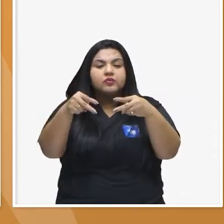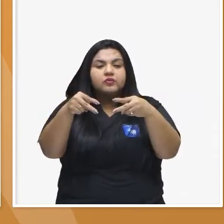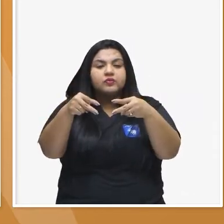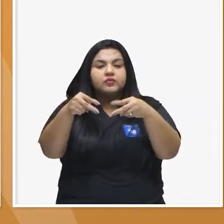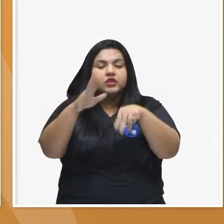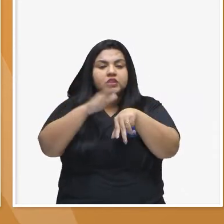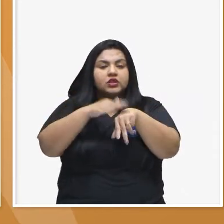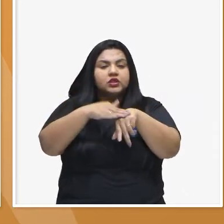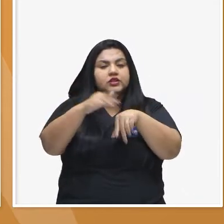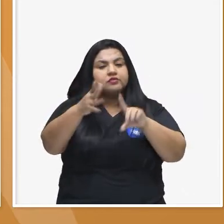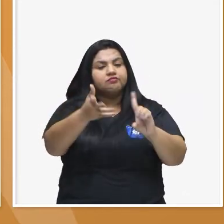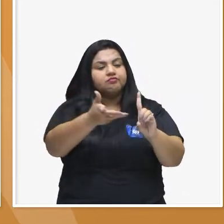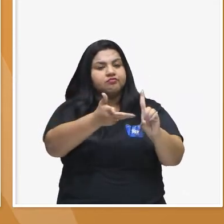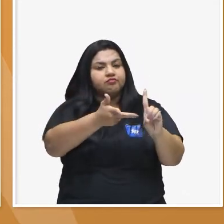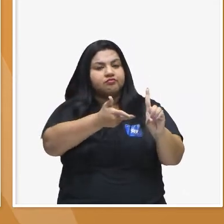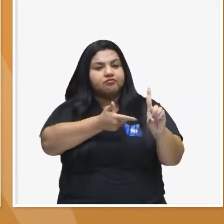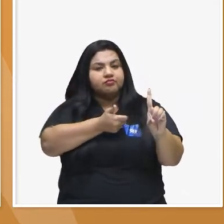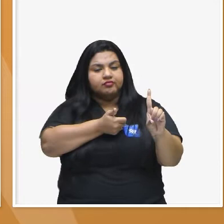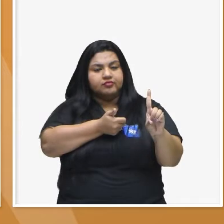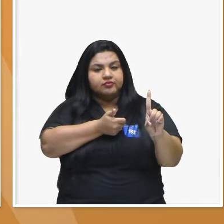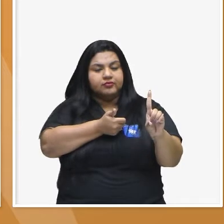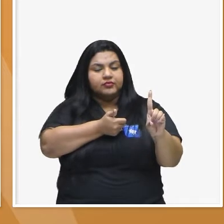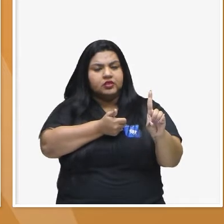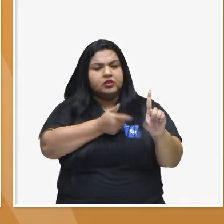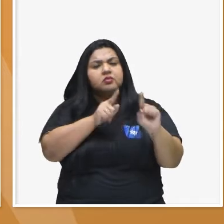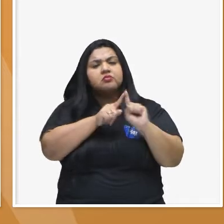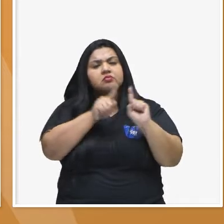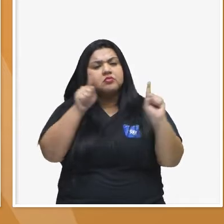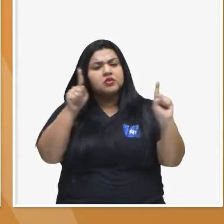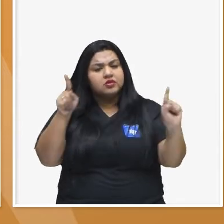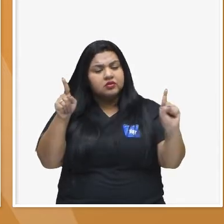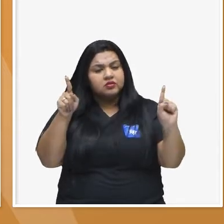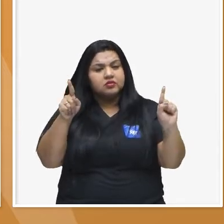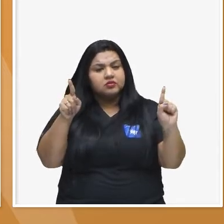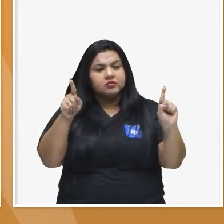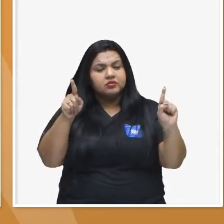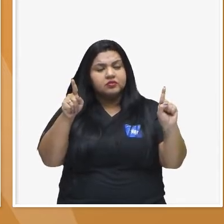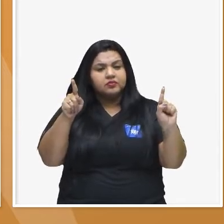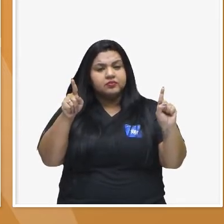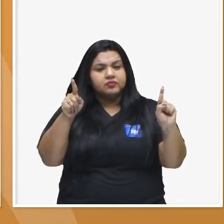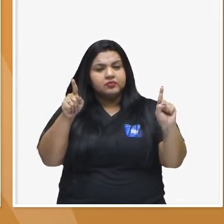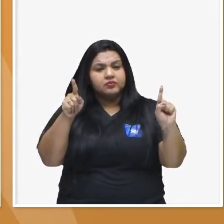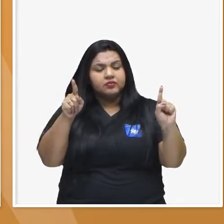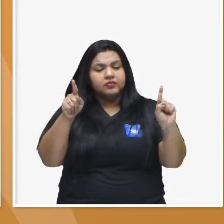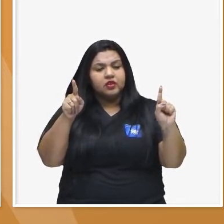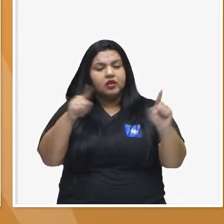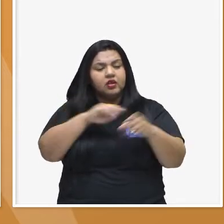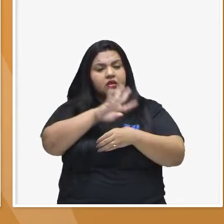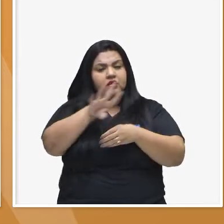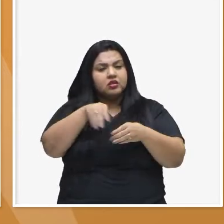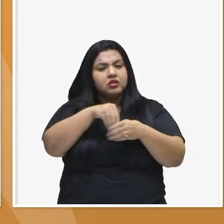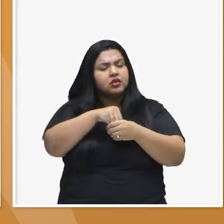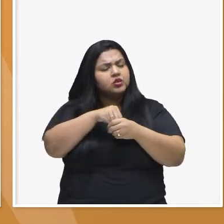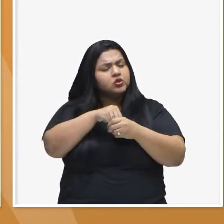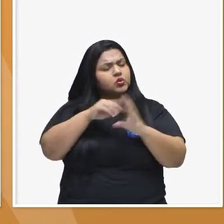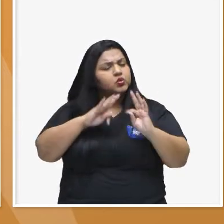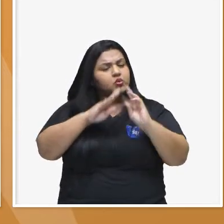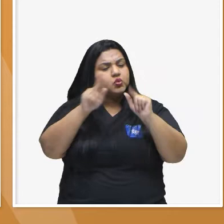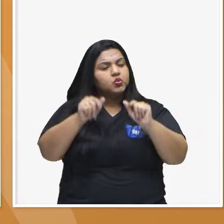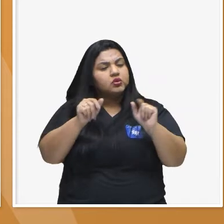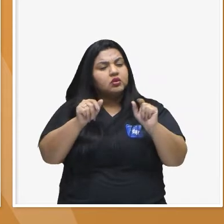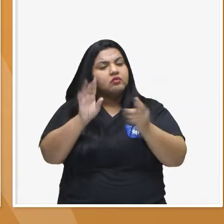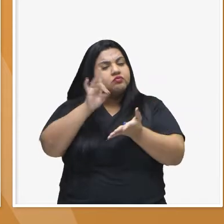essa dialética, né? Mas isso aí faz parte para toda a realidade do ser